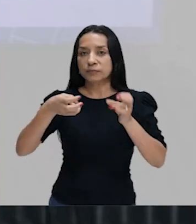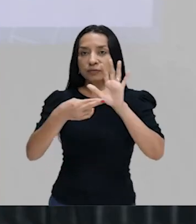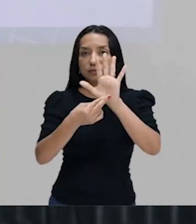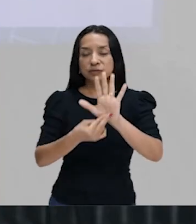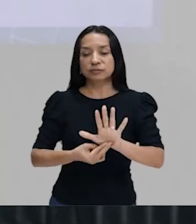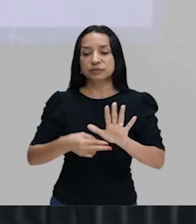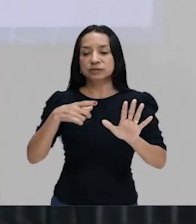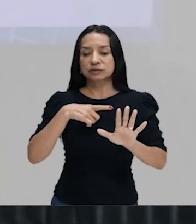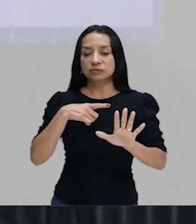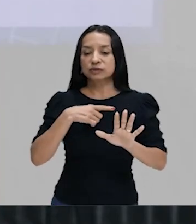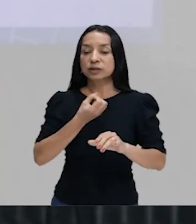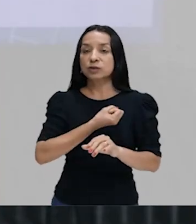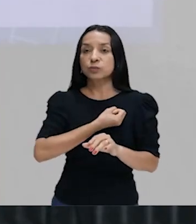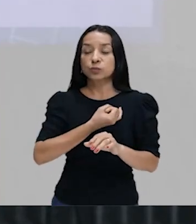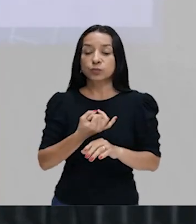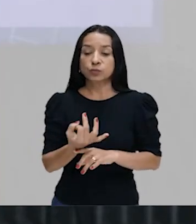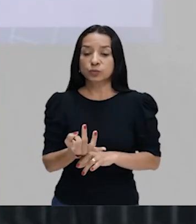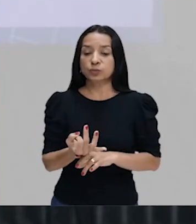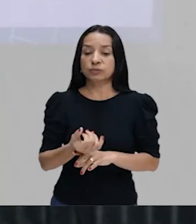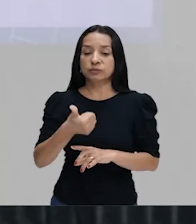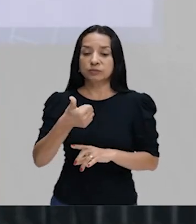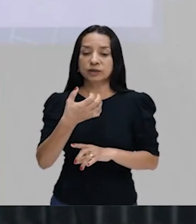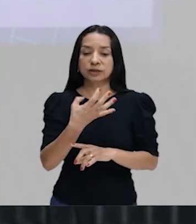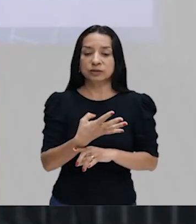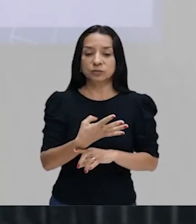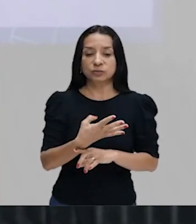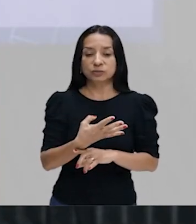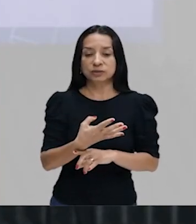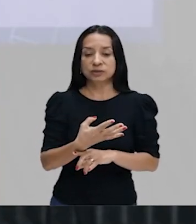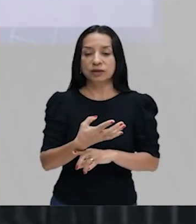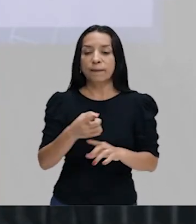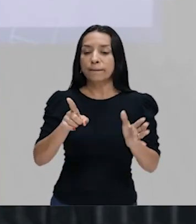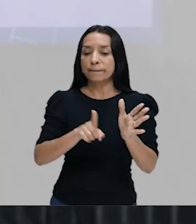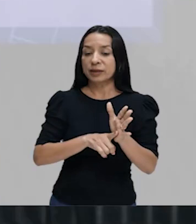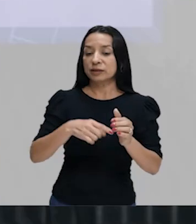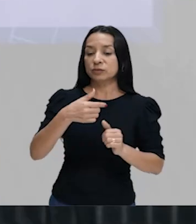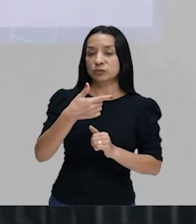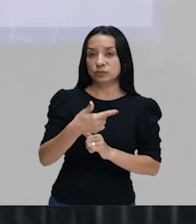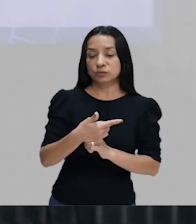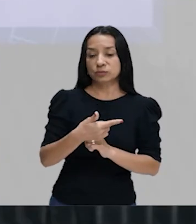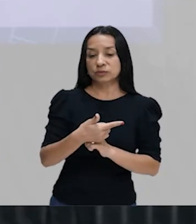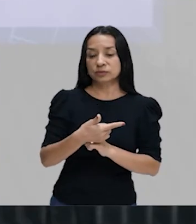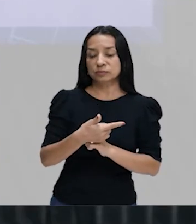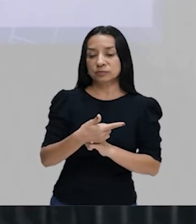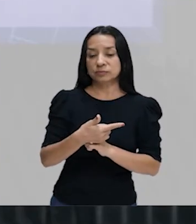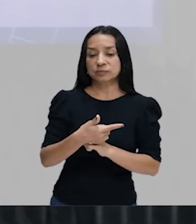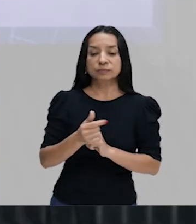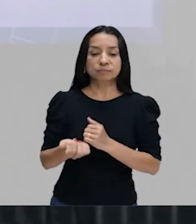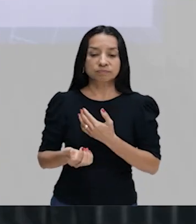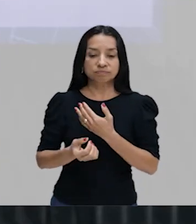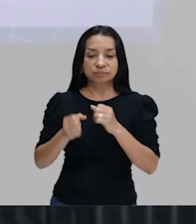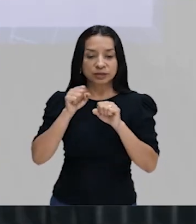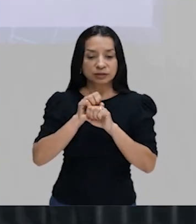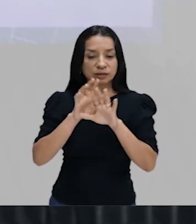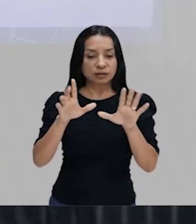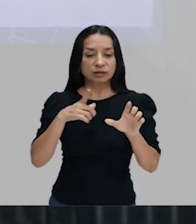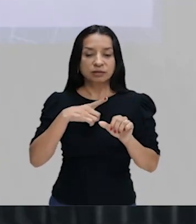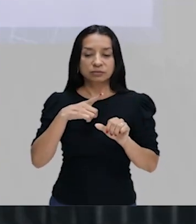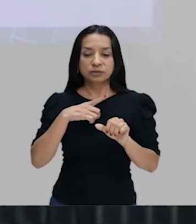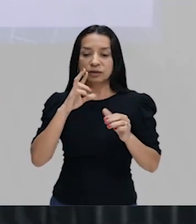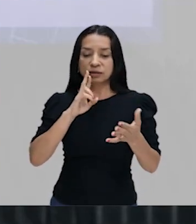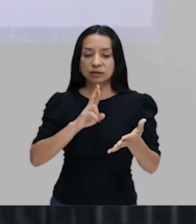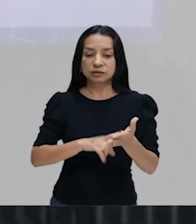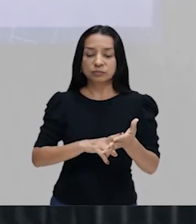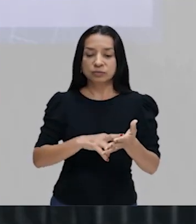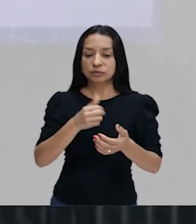né? Você tem o número 14, você tem o número menos 2 e você tem, né, obviamente, aqui a nossa